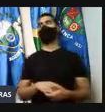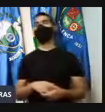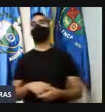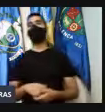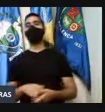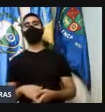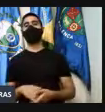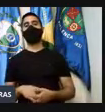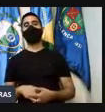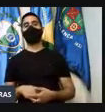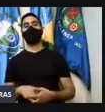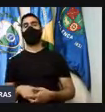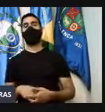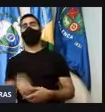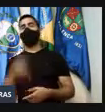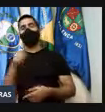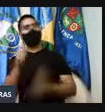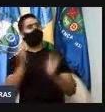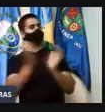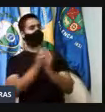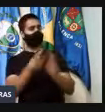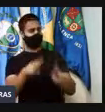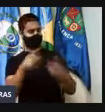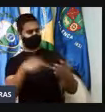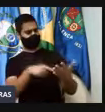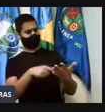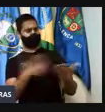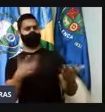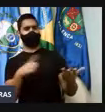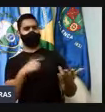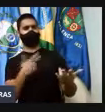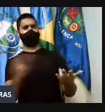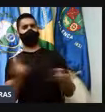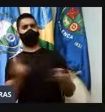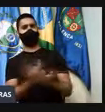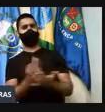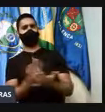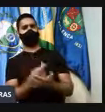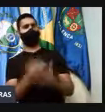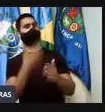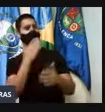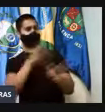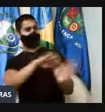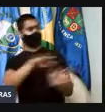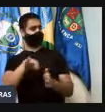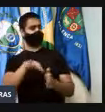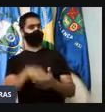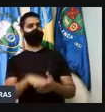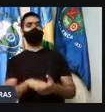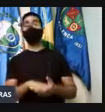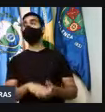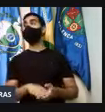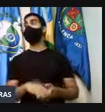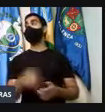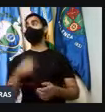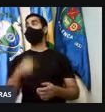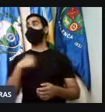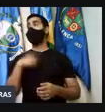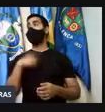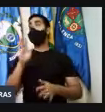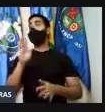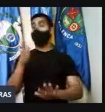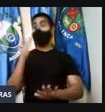lá, a equipe lá do jurídico percebeu que tinha o jabuti no projeto e pediram para retirar. O vereador, eles pediram. Eu falei aqui,